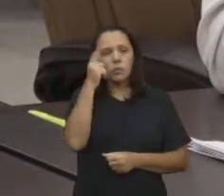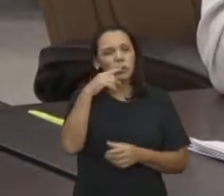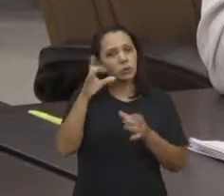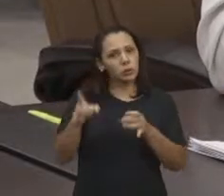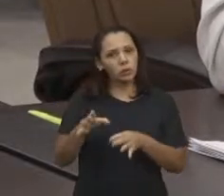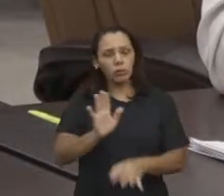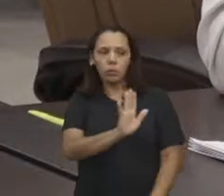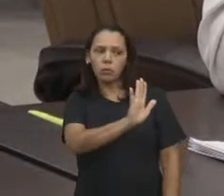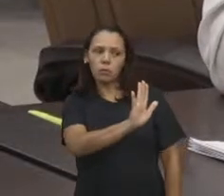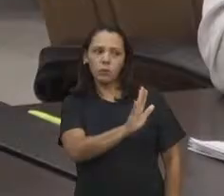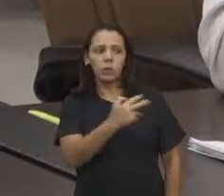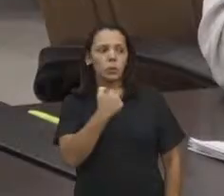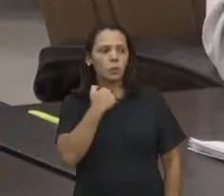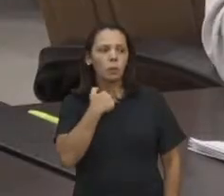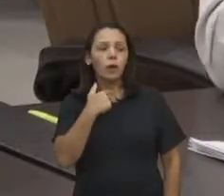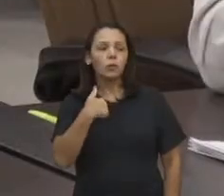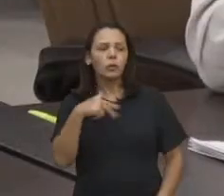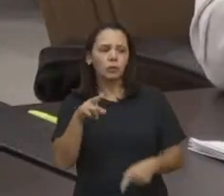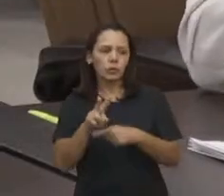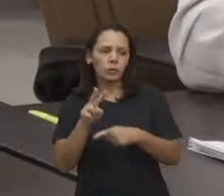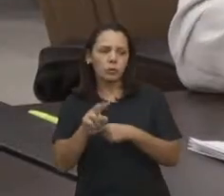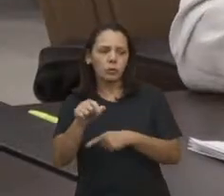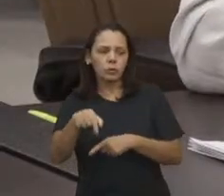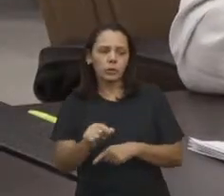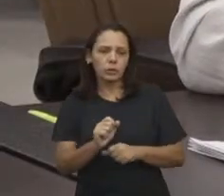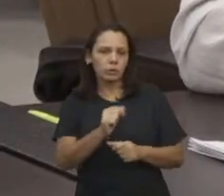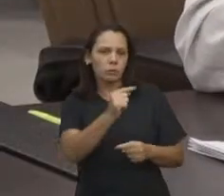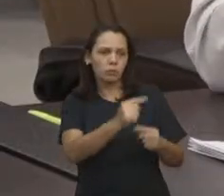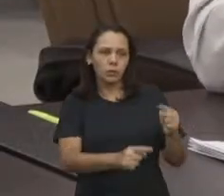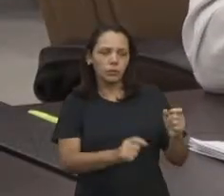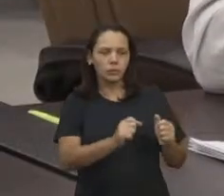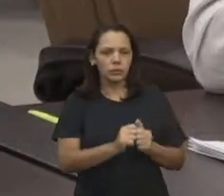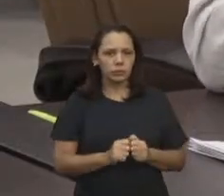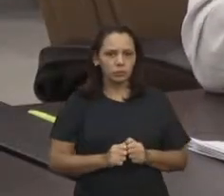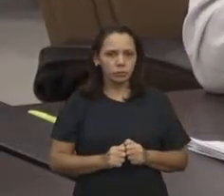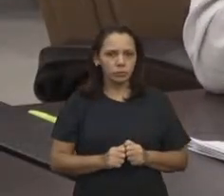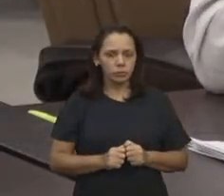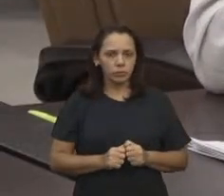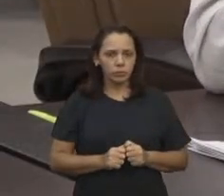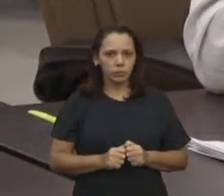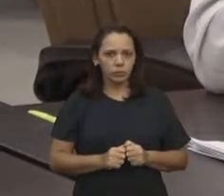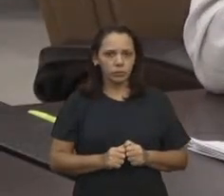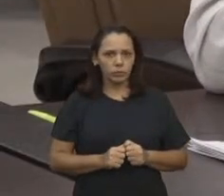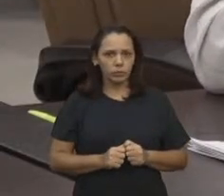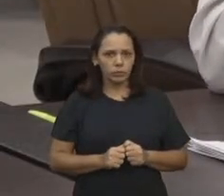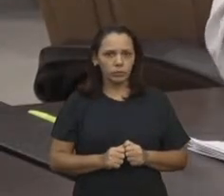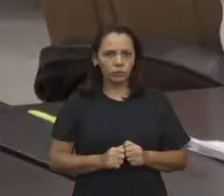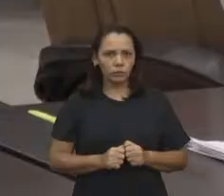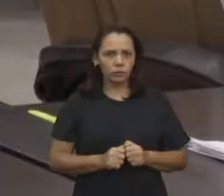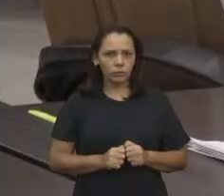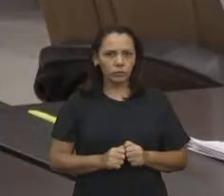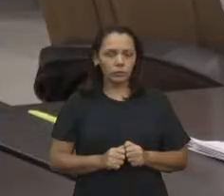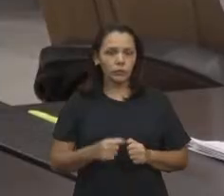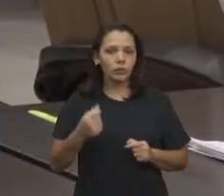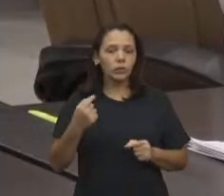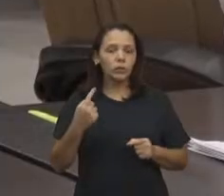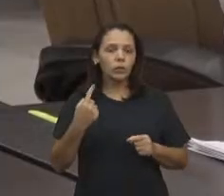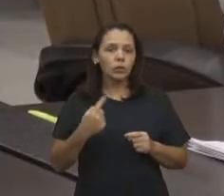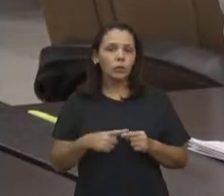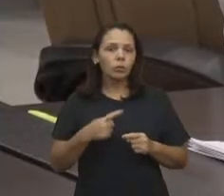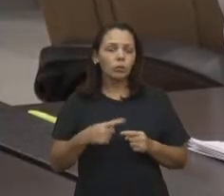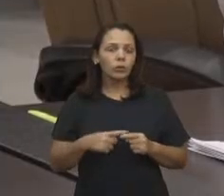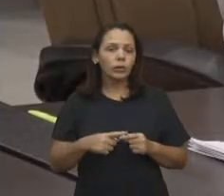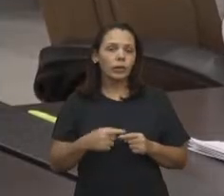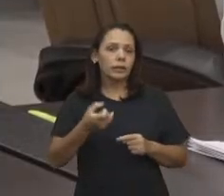aqui. Senão ele não tem condições de chegar no munícipe e falar para ele assim, olha, não pode